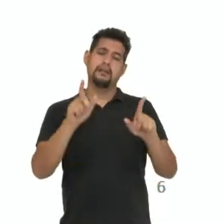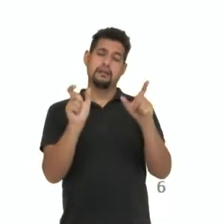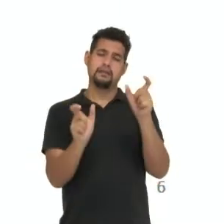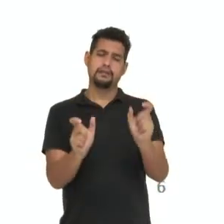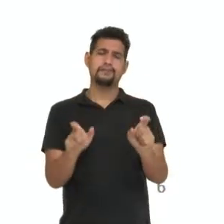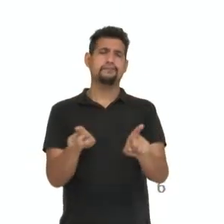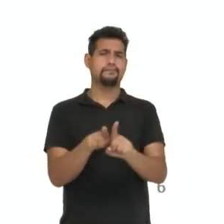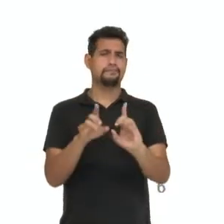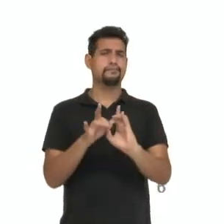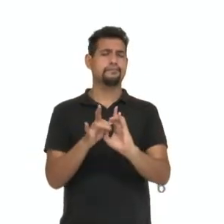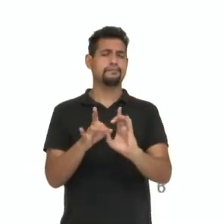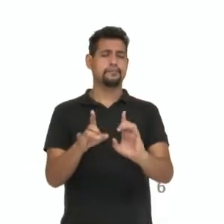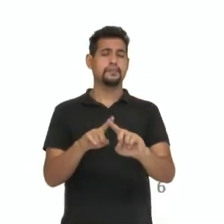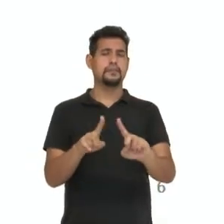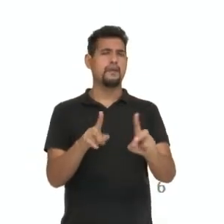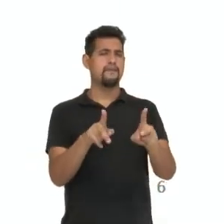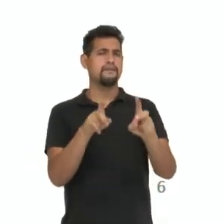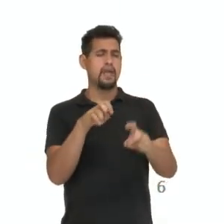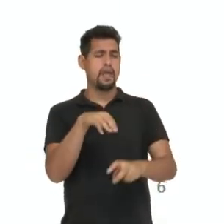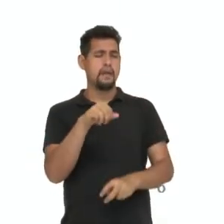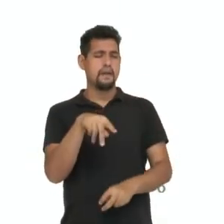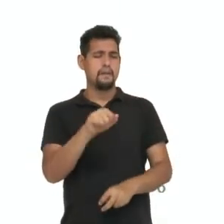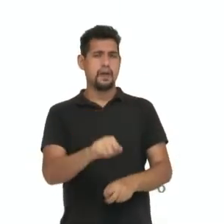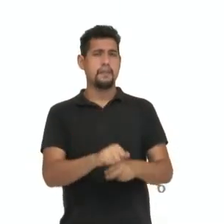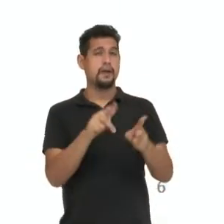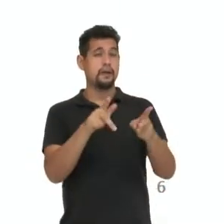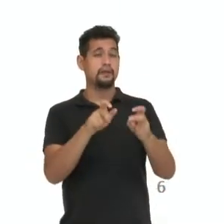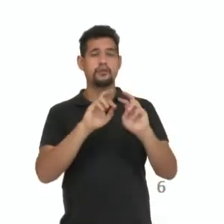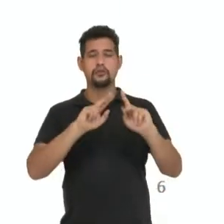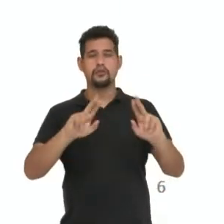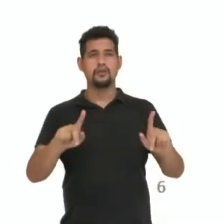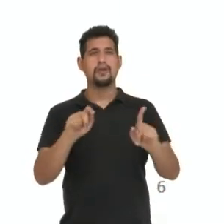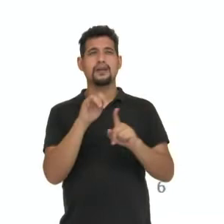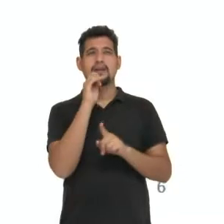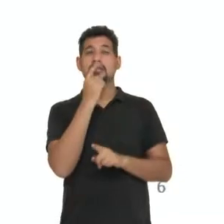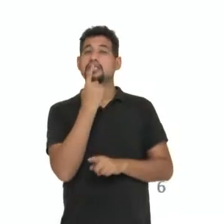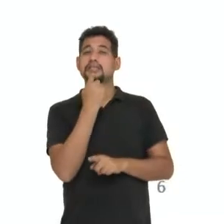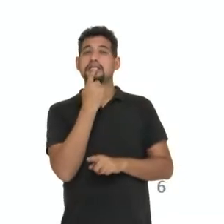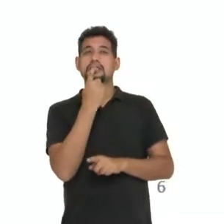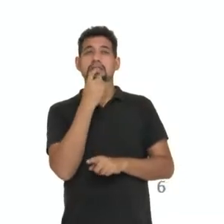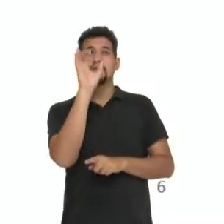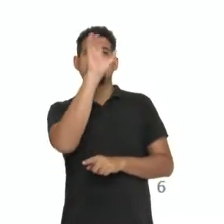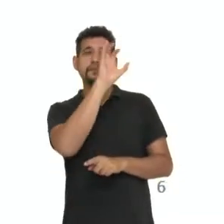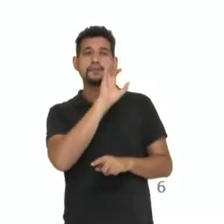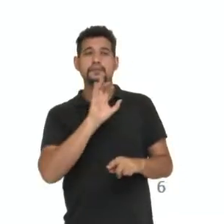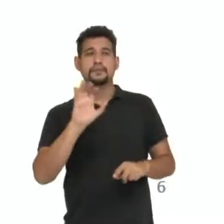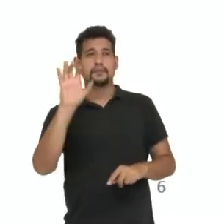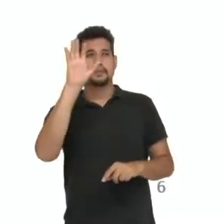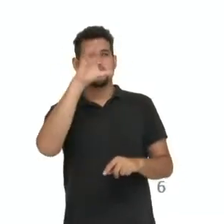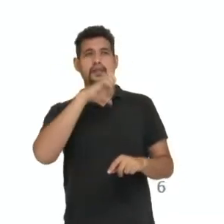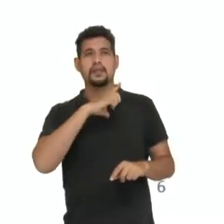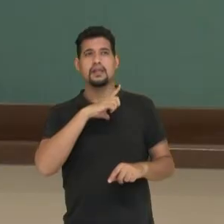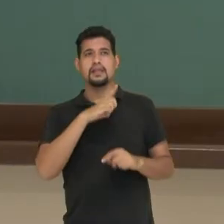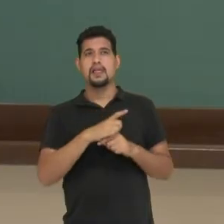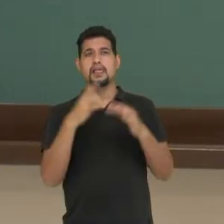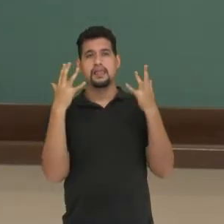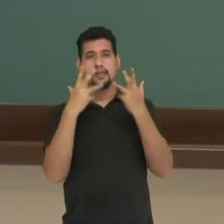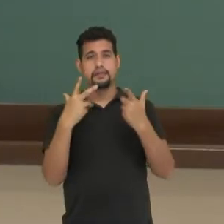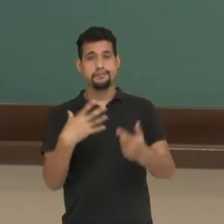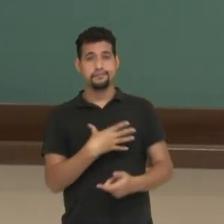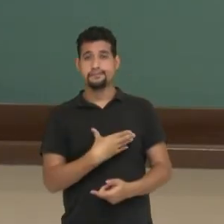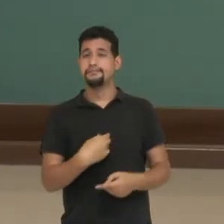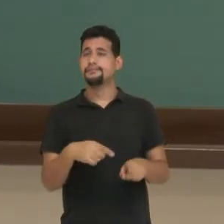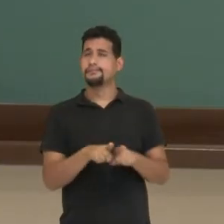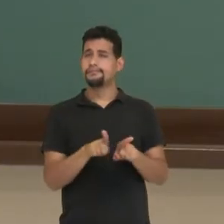que permitem isso, mas se você olhar no mapa, consegue ver que todos aqueles pontinhos avermelhados é onde é possível encontrar mamíferos, ou seja,